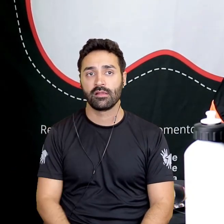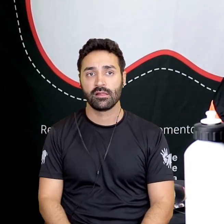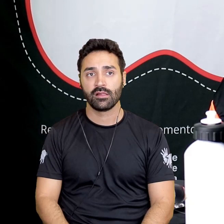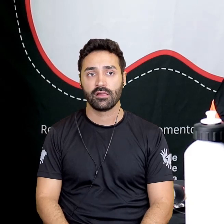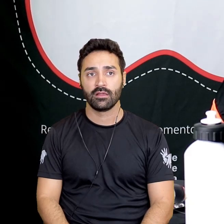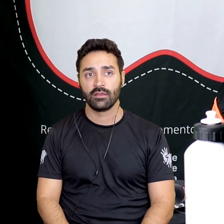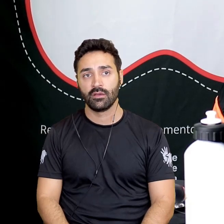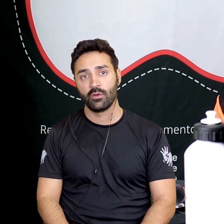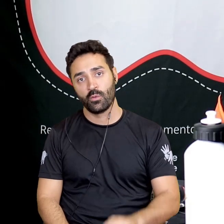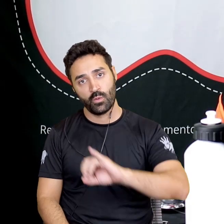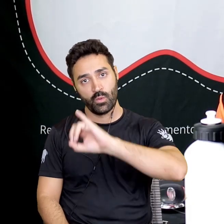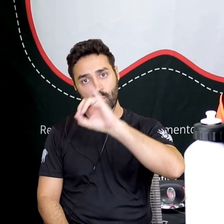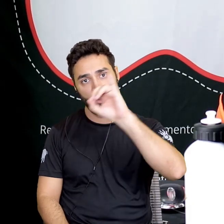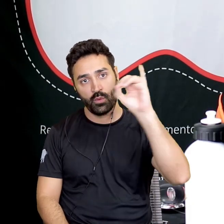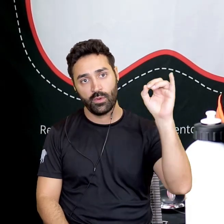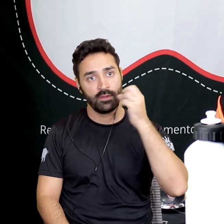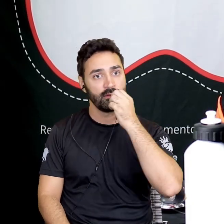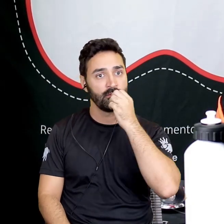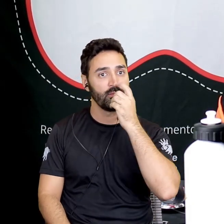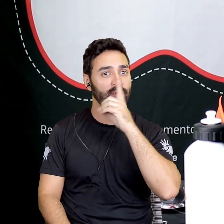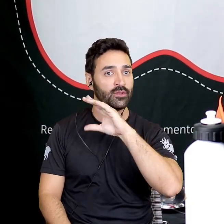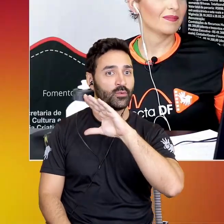Oi, boa noite.